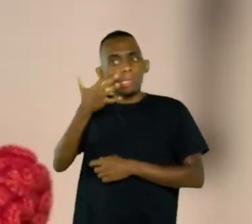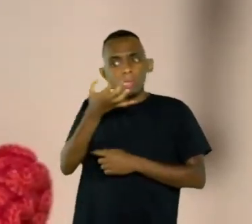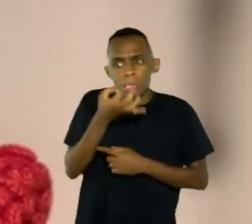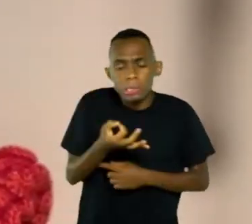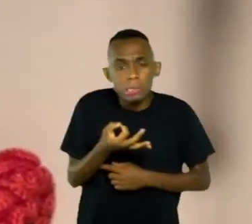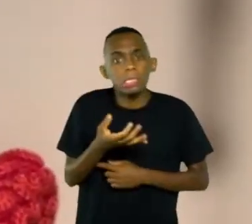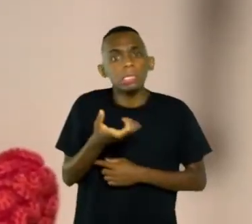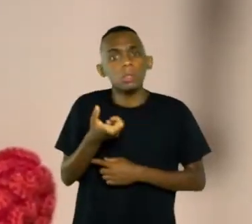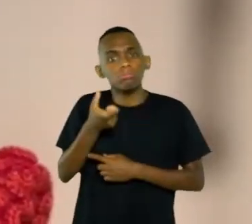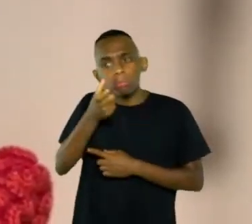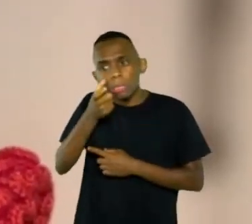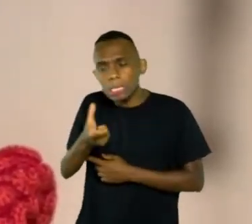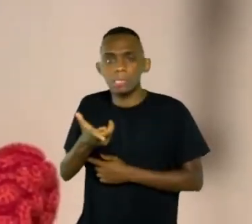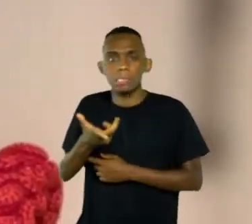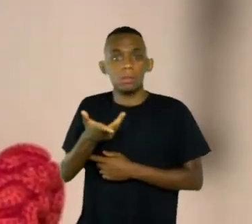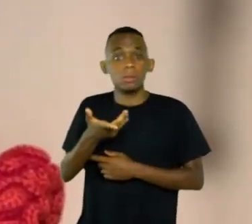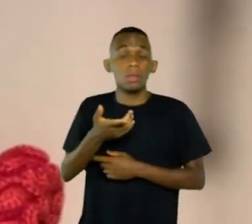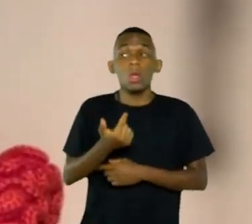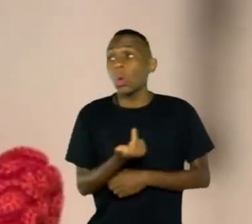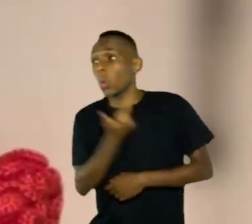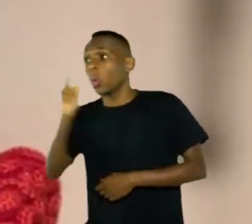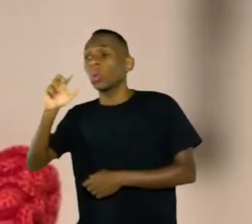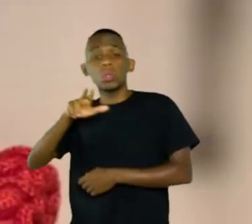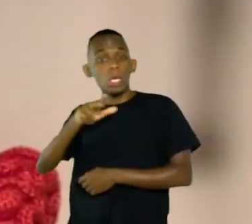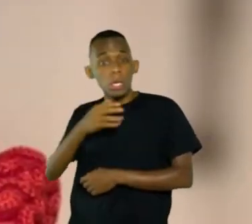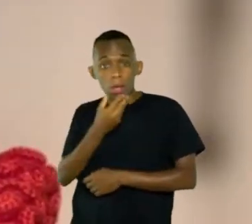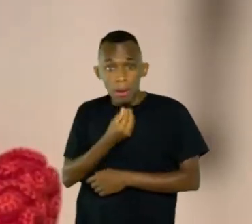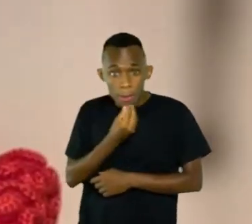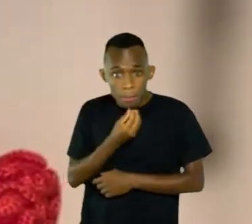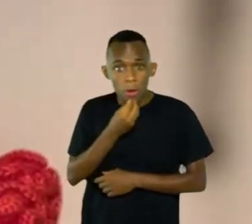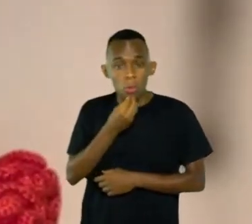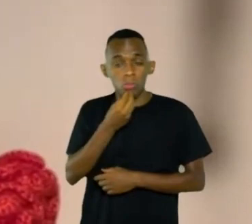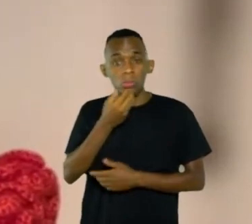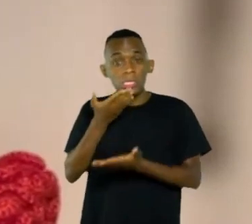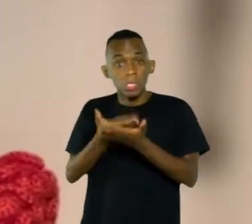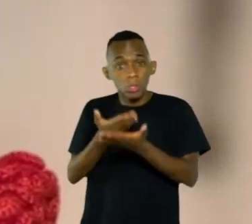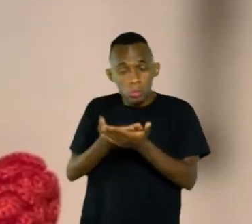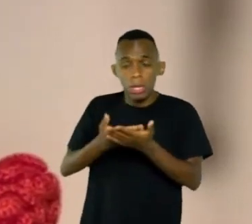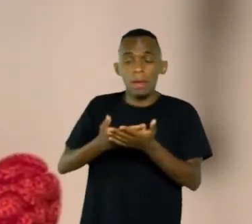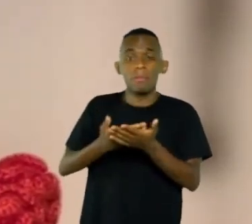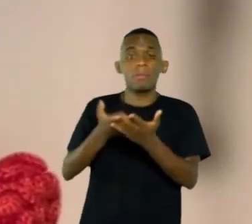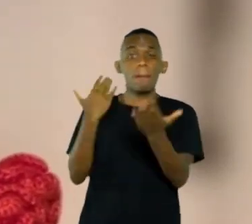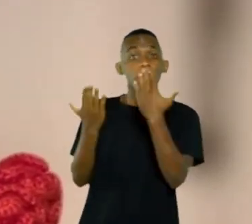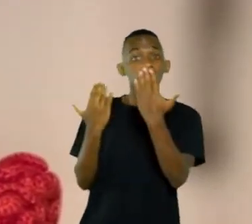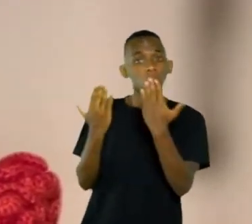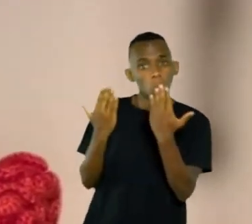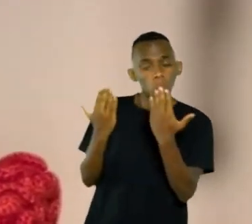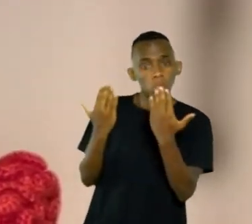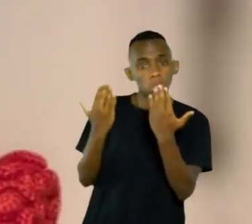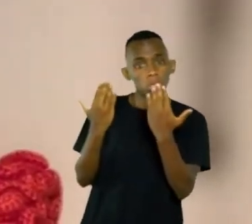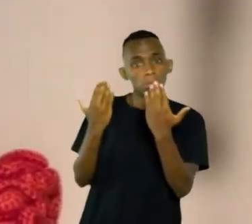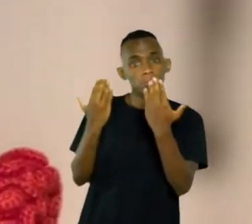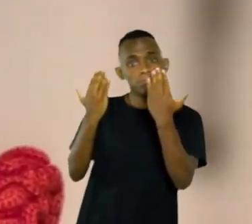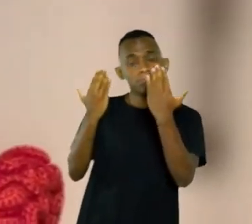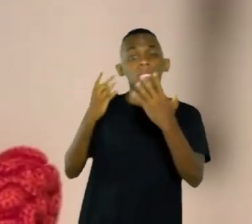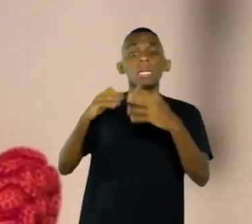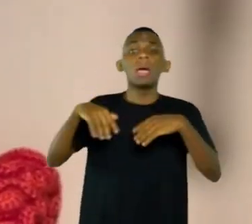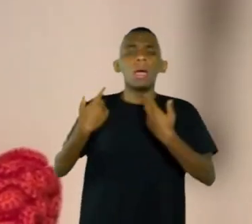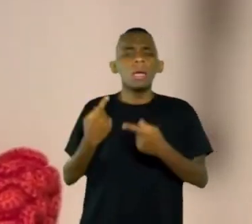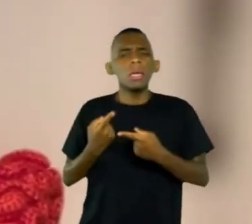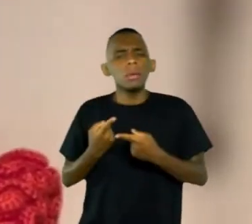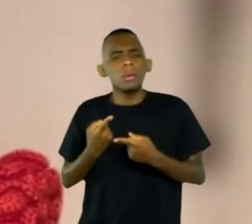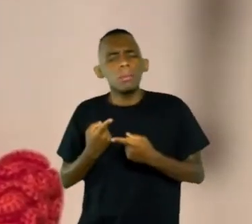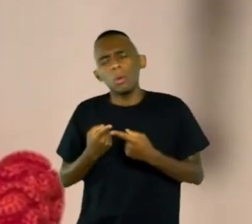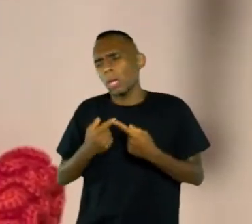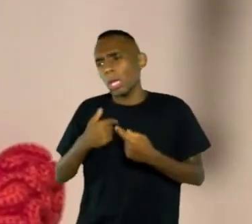meu outro irmão fazia psicologia. Então, eu lembro que eu ia nos livros de psicologia do meu irmão quando eu era bem nova, porque eu queria